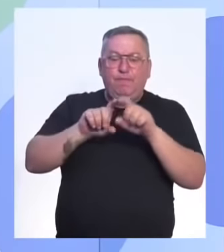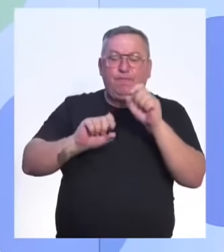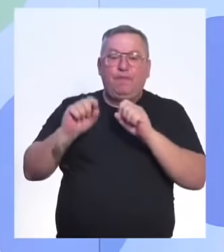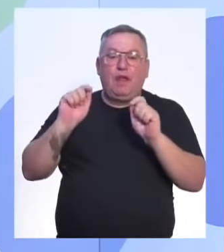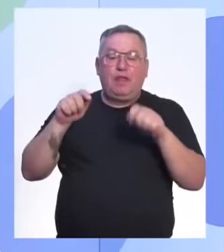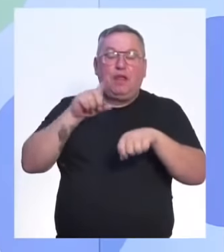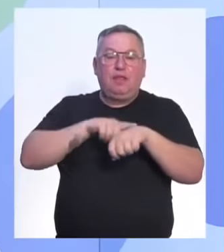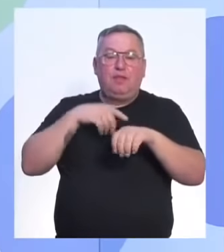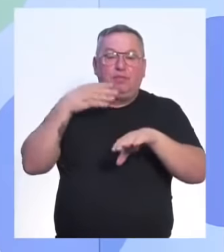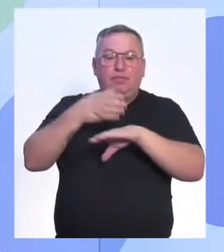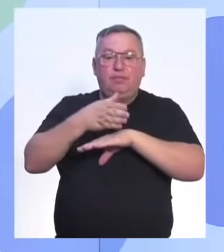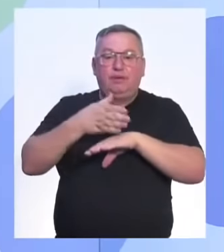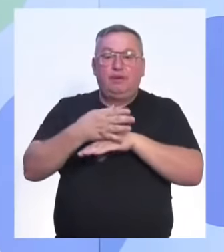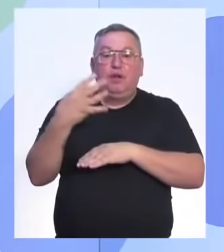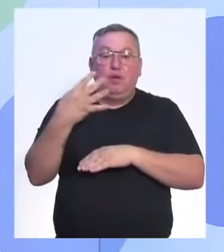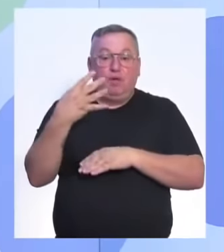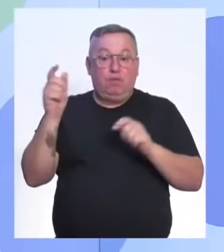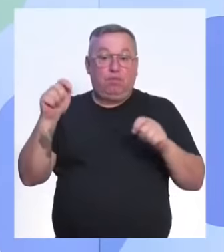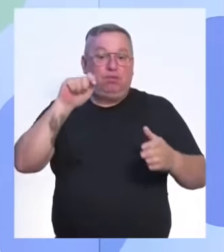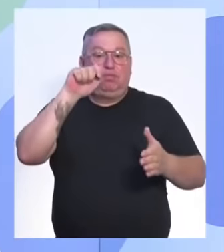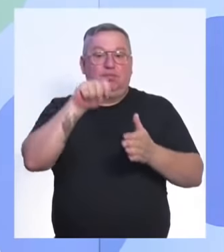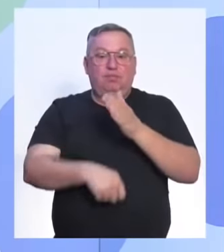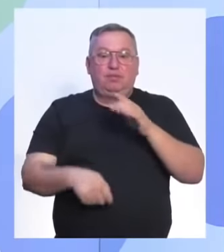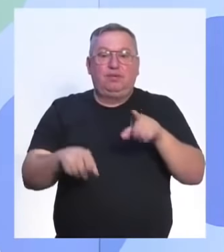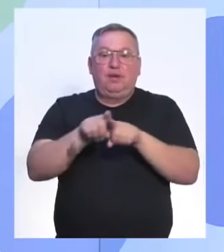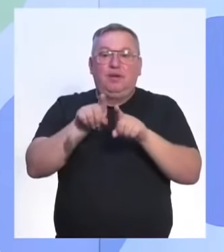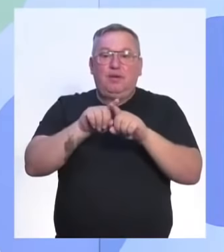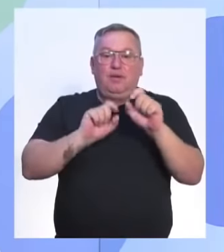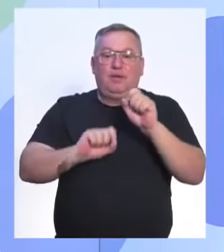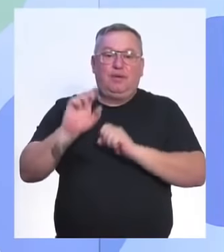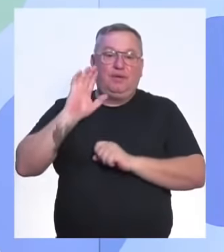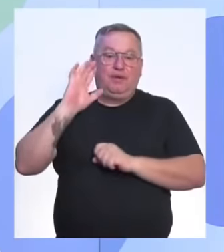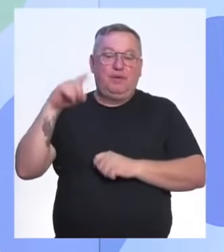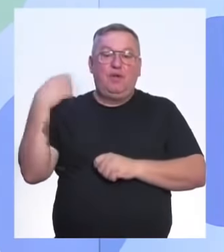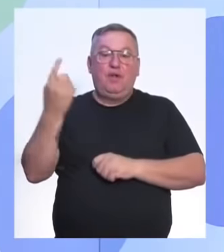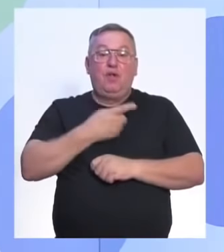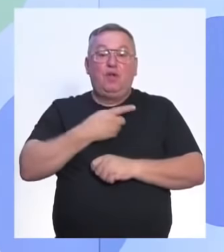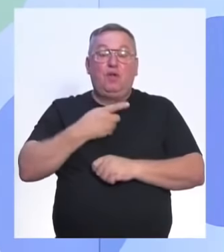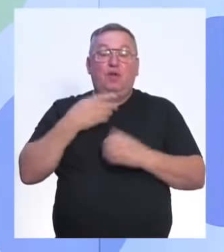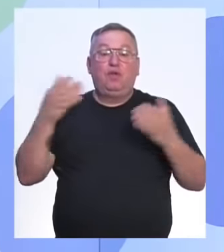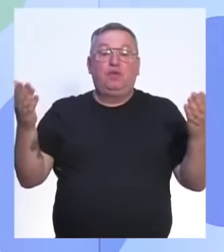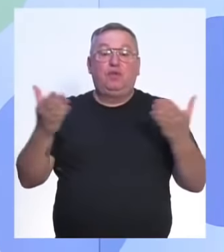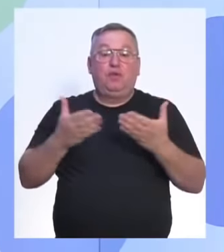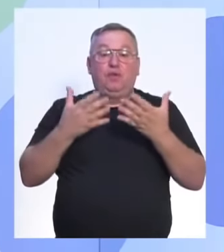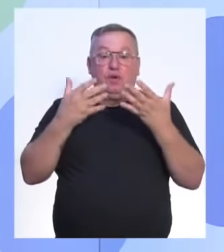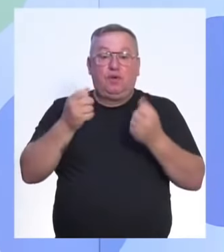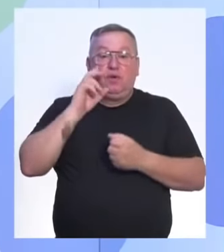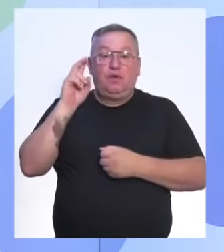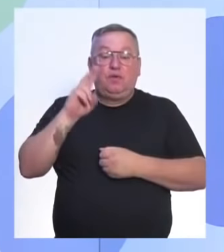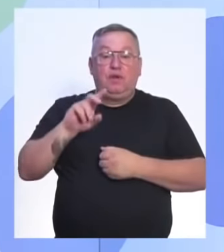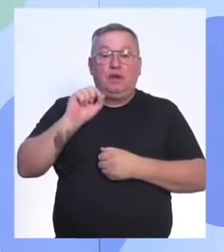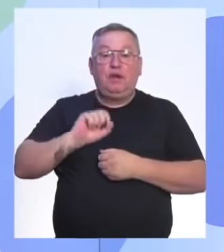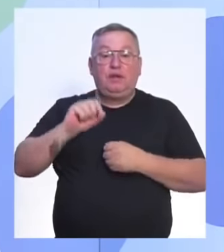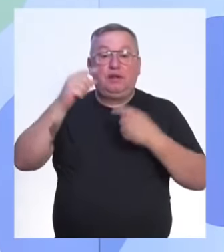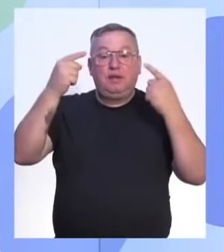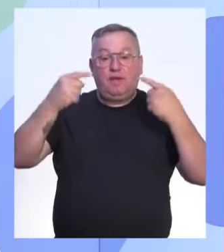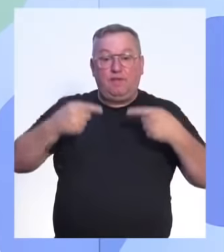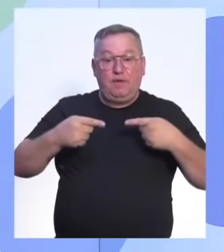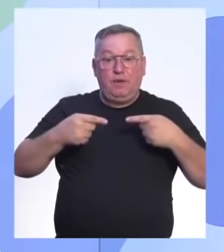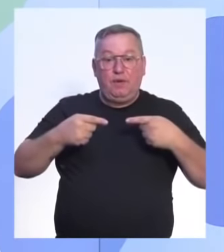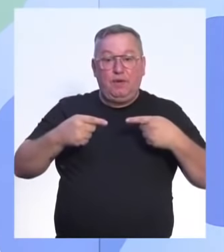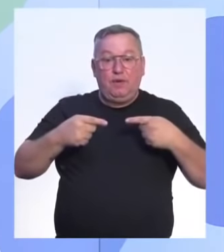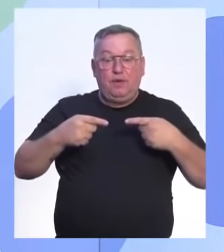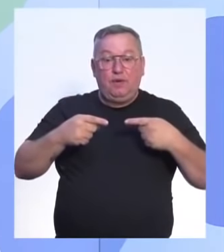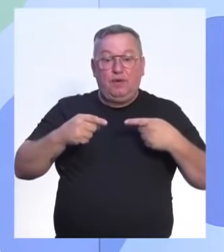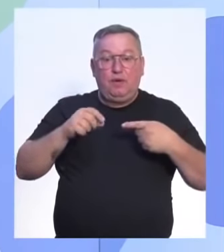tempo, até quarta-feira vocês podem se inscrever. Então, nós hoje, no final da aula, nós vamos dar aí esse desafio aí, se